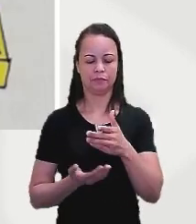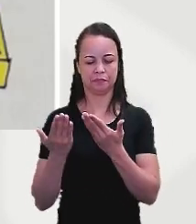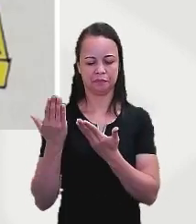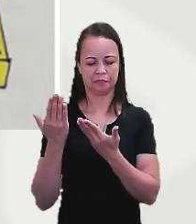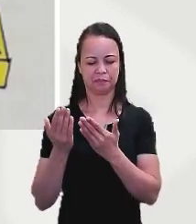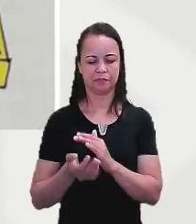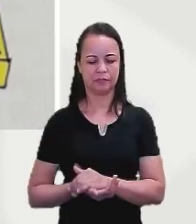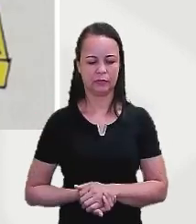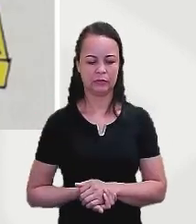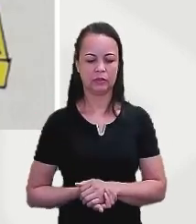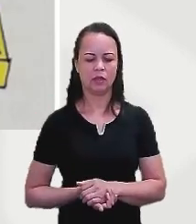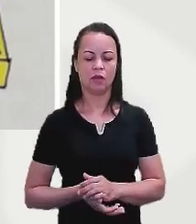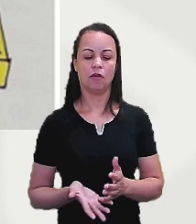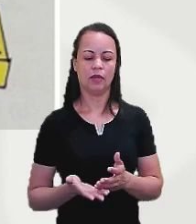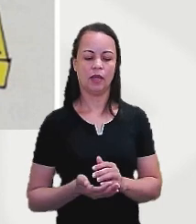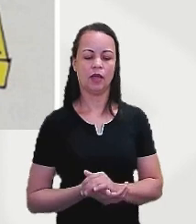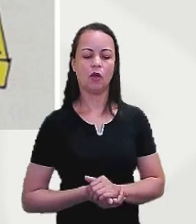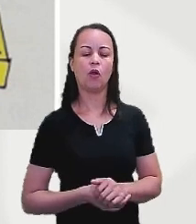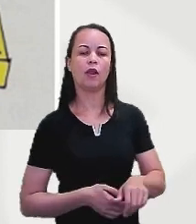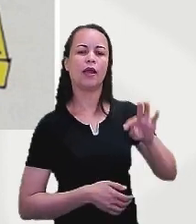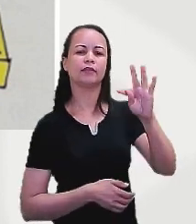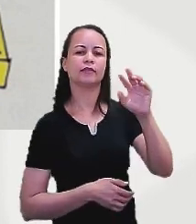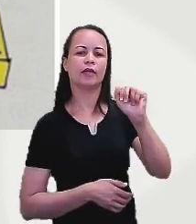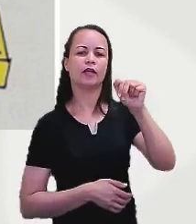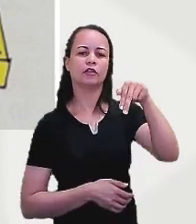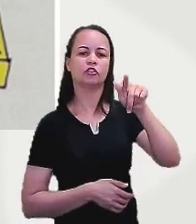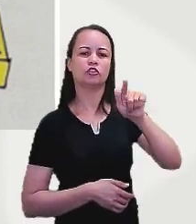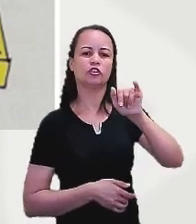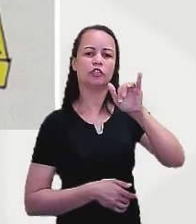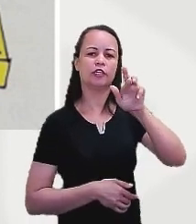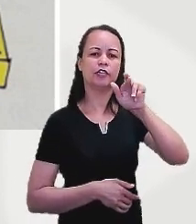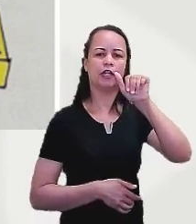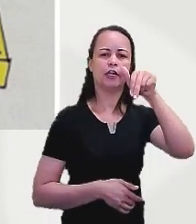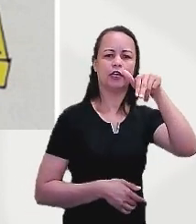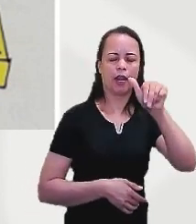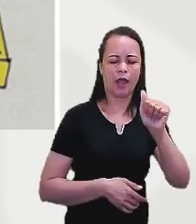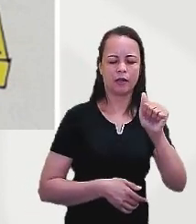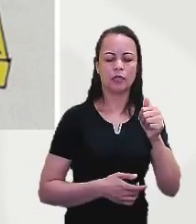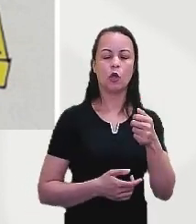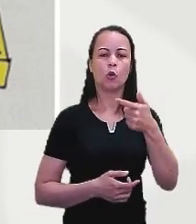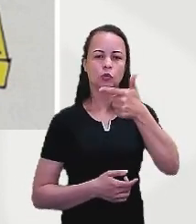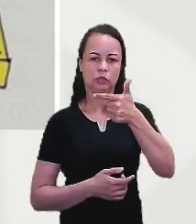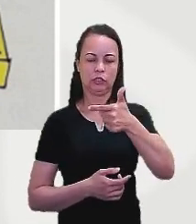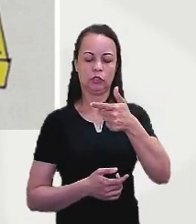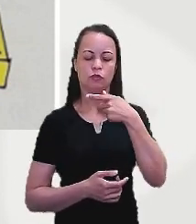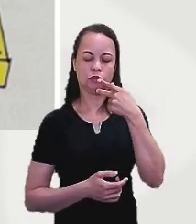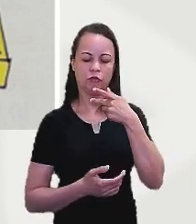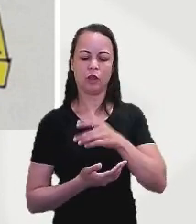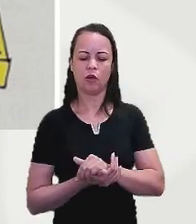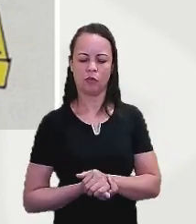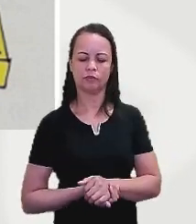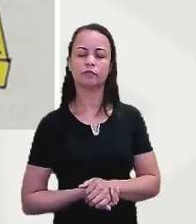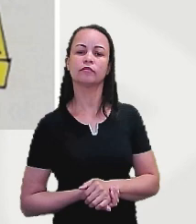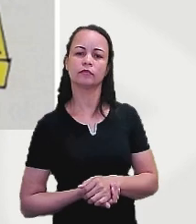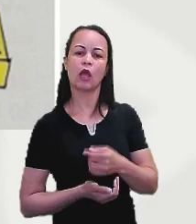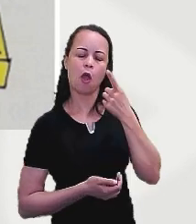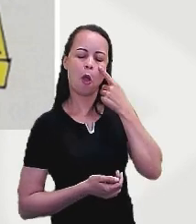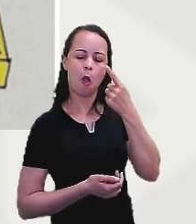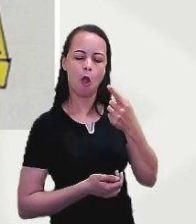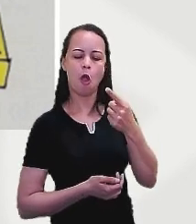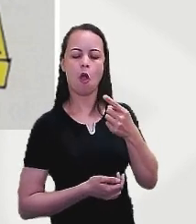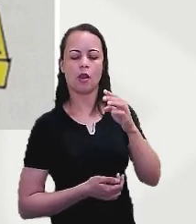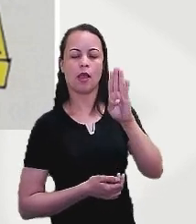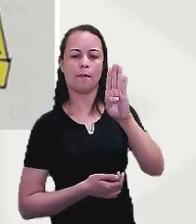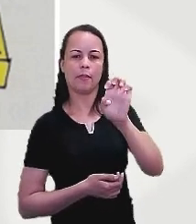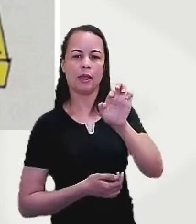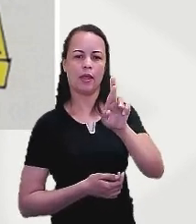Nessa tirinha tá assim, ó. Olha a tangerina, um homem falou. O segundo falou com o mesmo produto. Olha